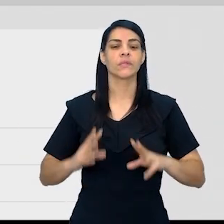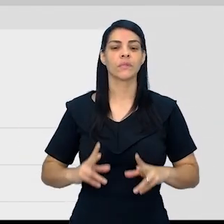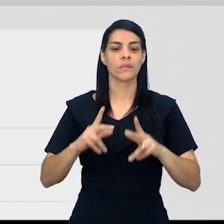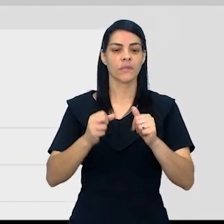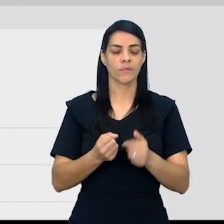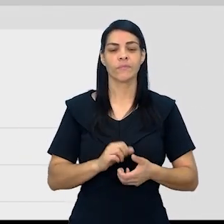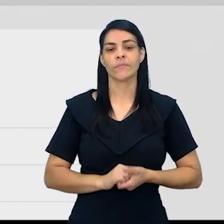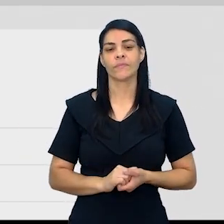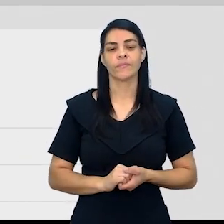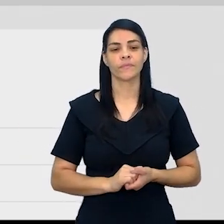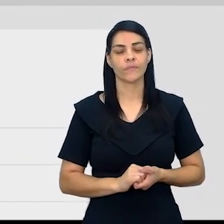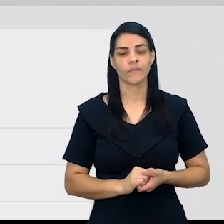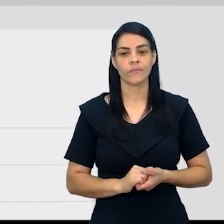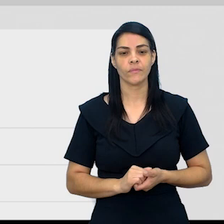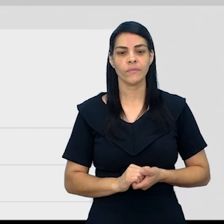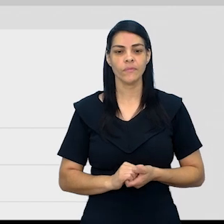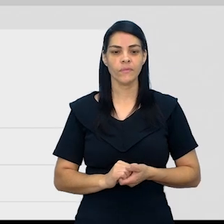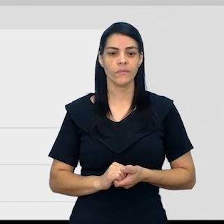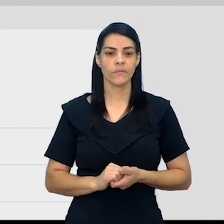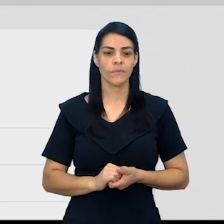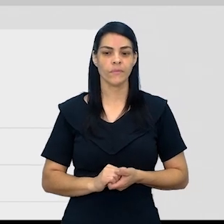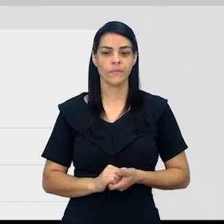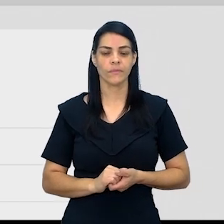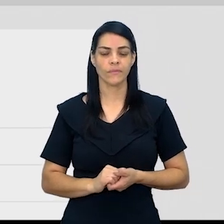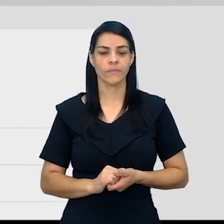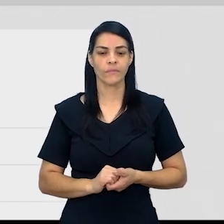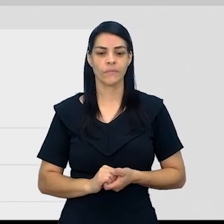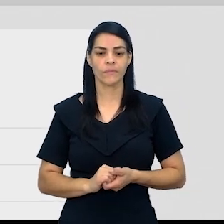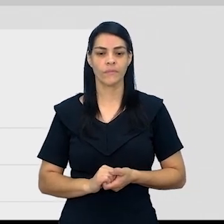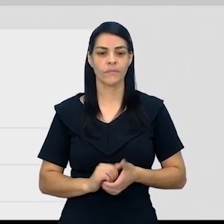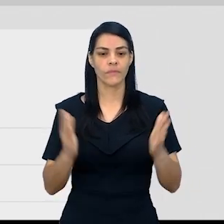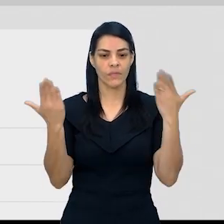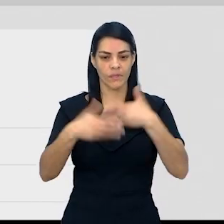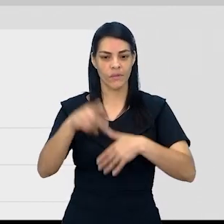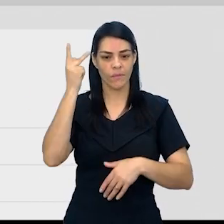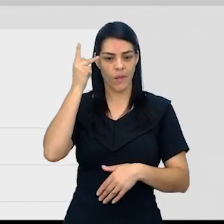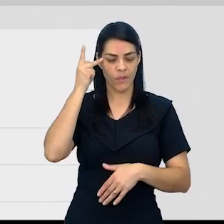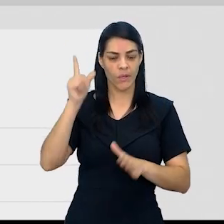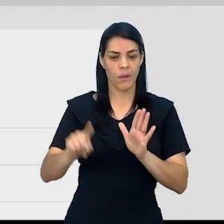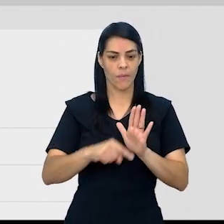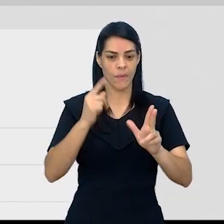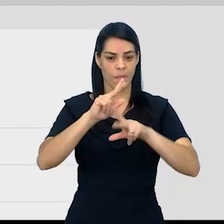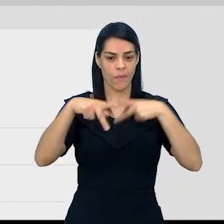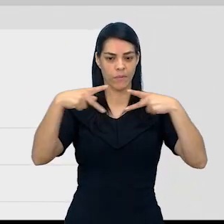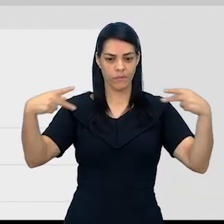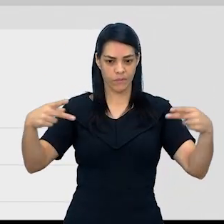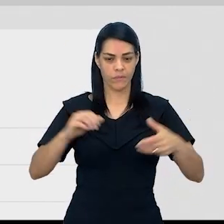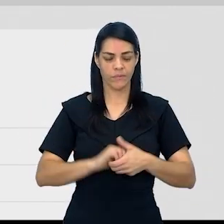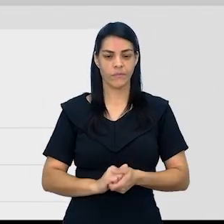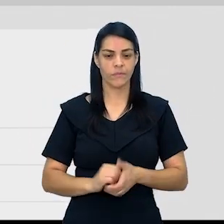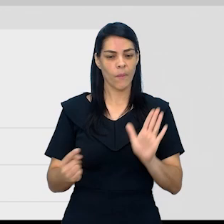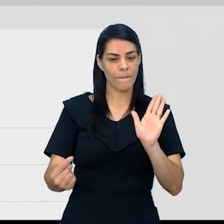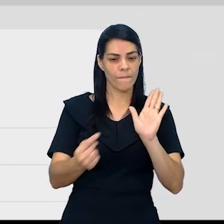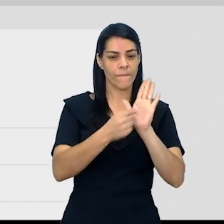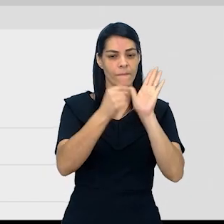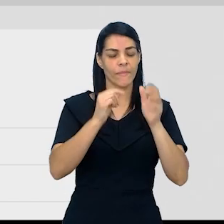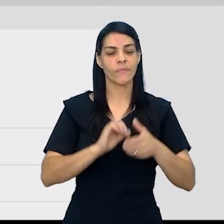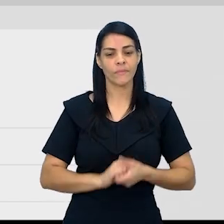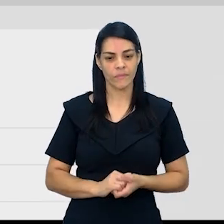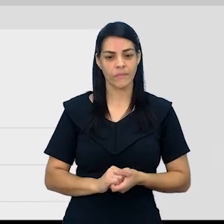eu tirar dessa tela para colocar vai sumir tudo então prova Paulista primeiro bimestre tá aqui nós vamos clicar nela